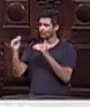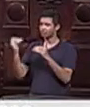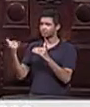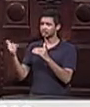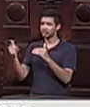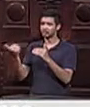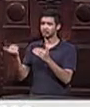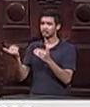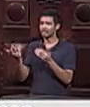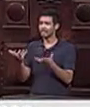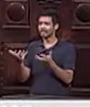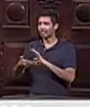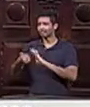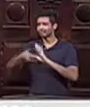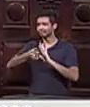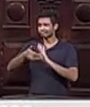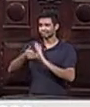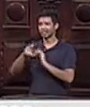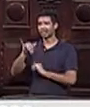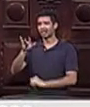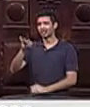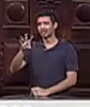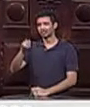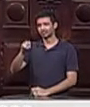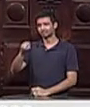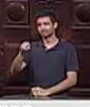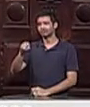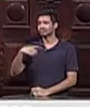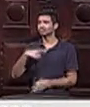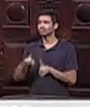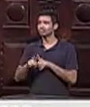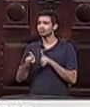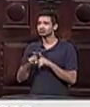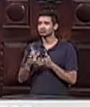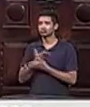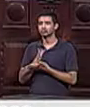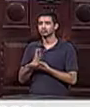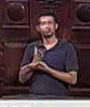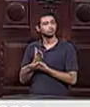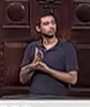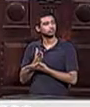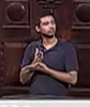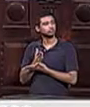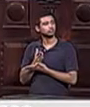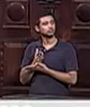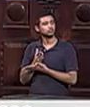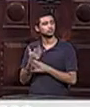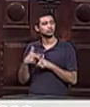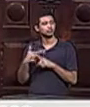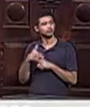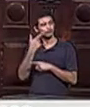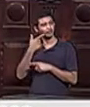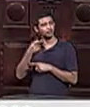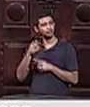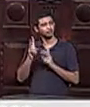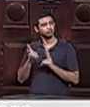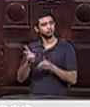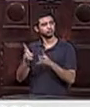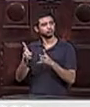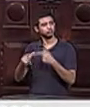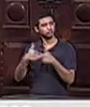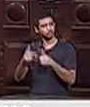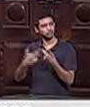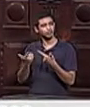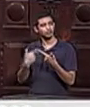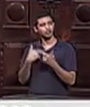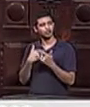é retirar as OS, mesmo que seja gradativamente, e enquanto elas estiverem funcionando, exigir uma transparência